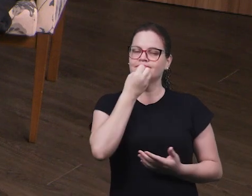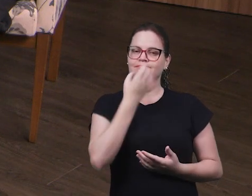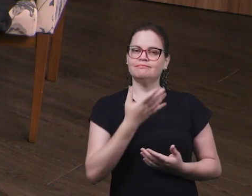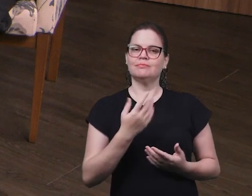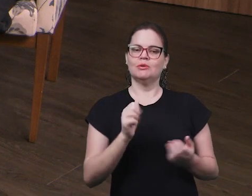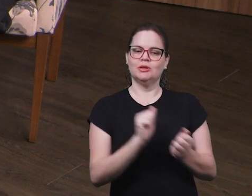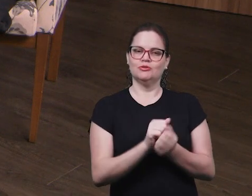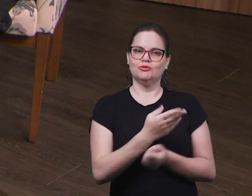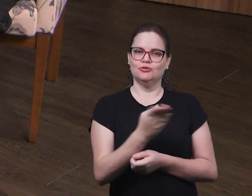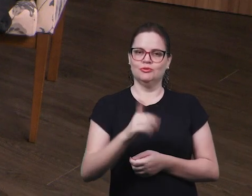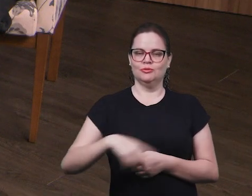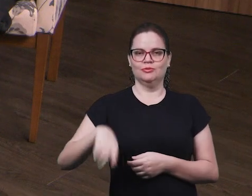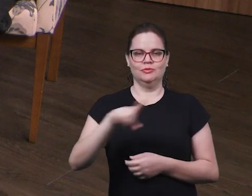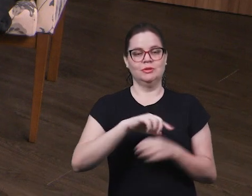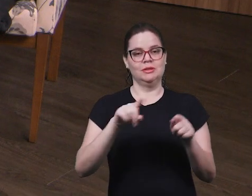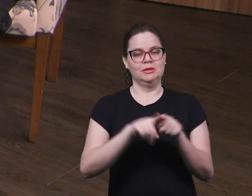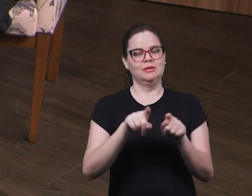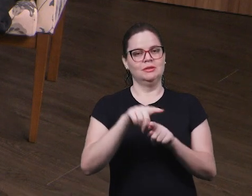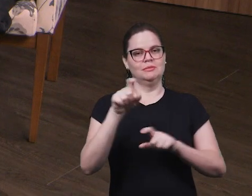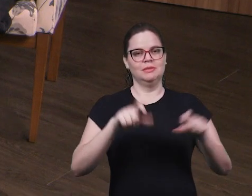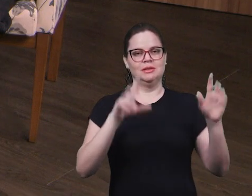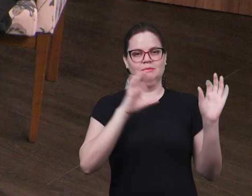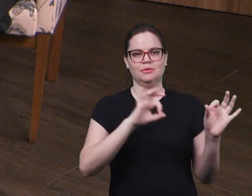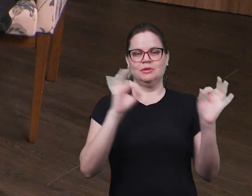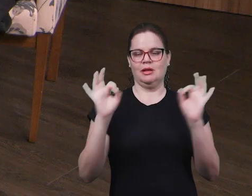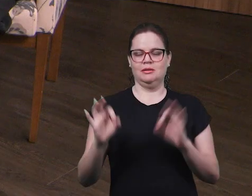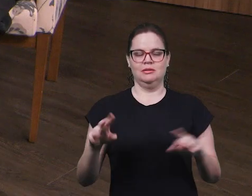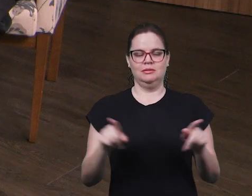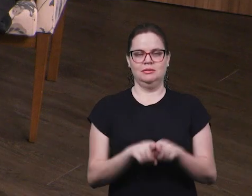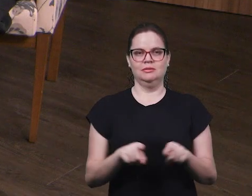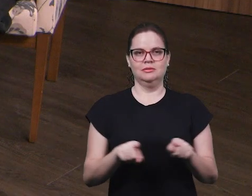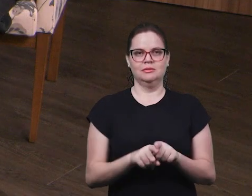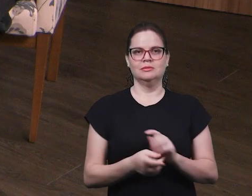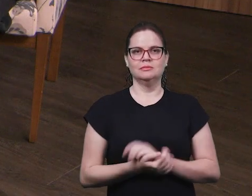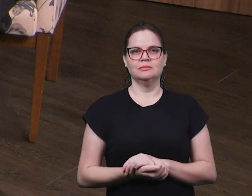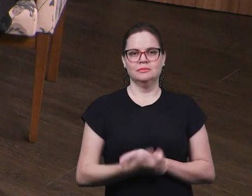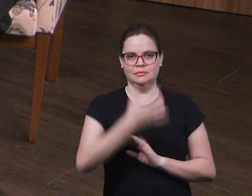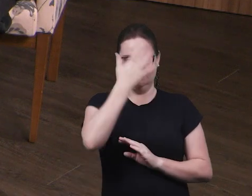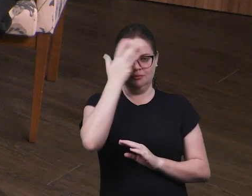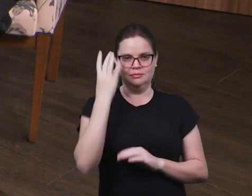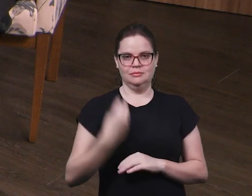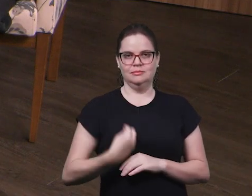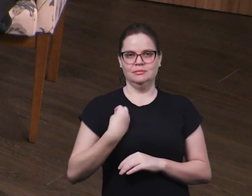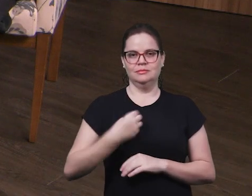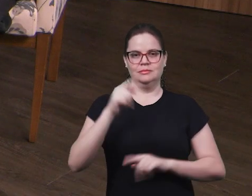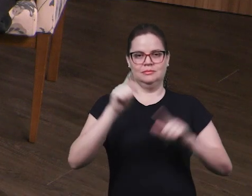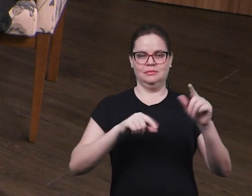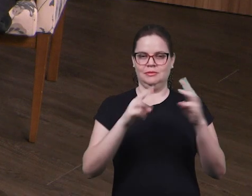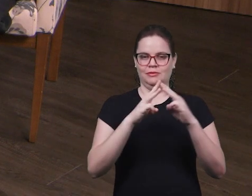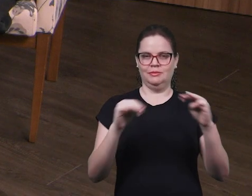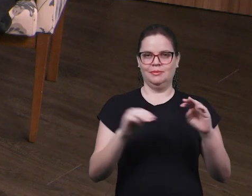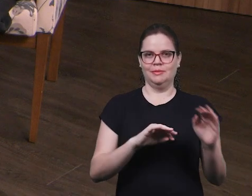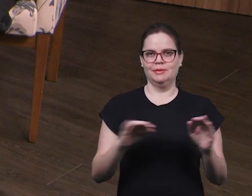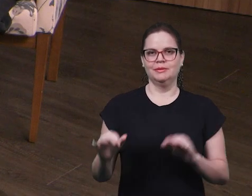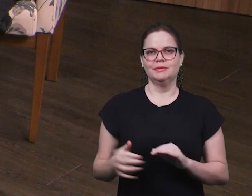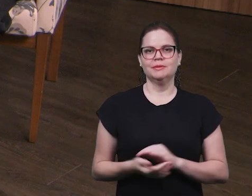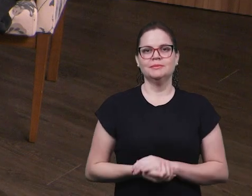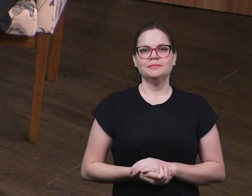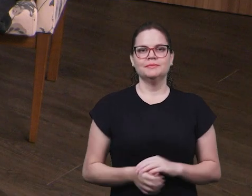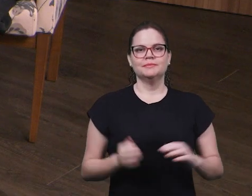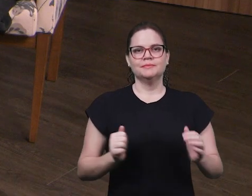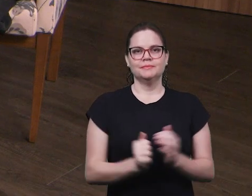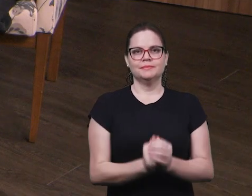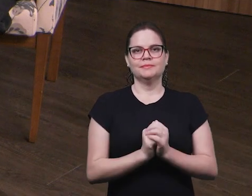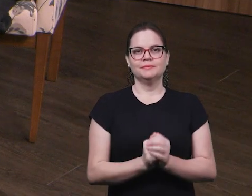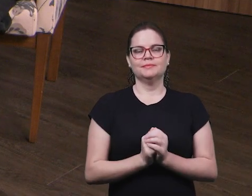você e com os nossos queridos telespectadores e aqueles que participam conosco da TV Manaém.